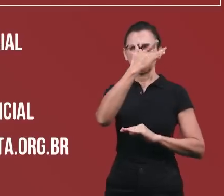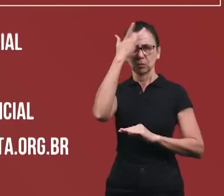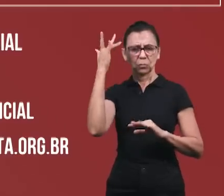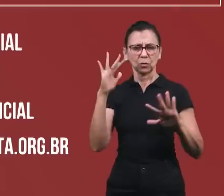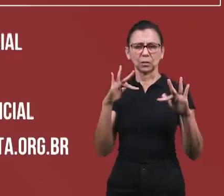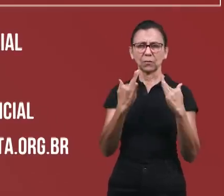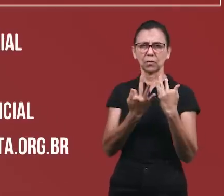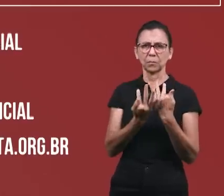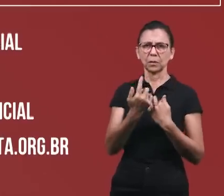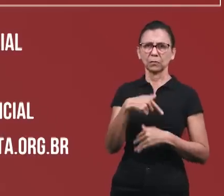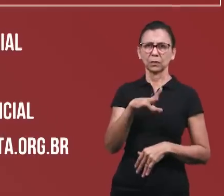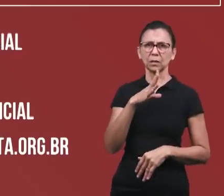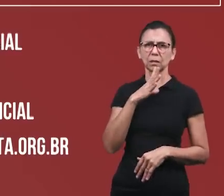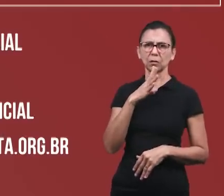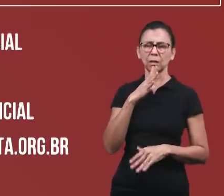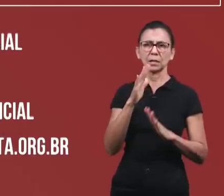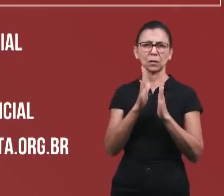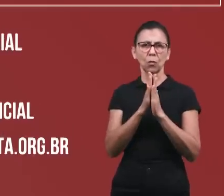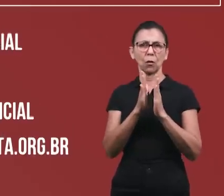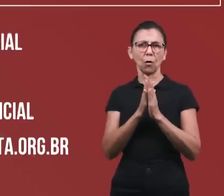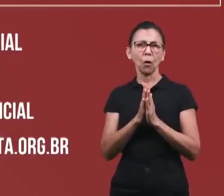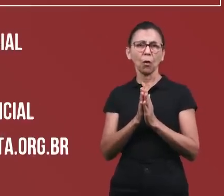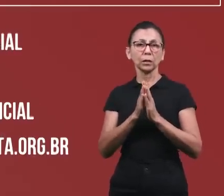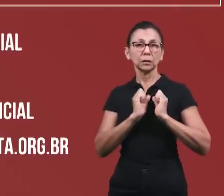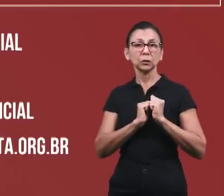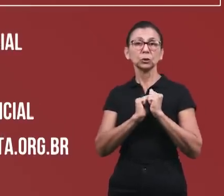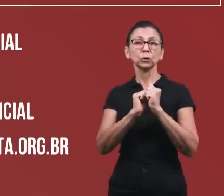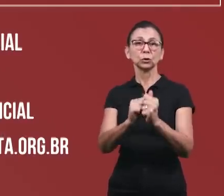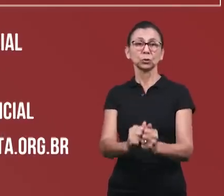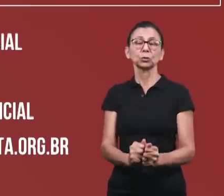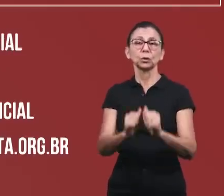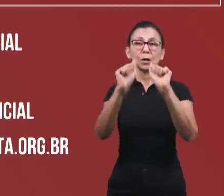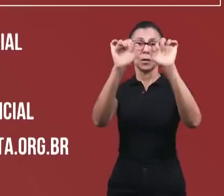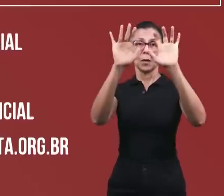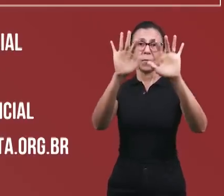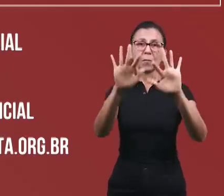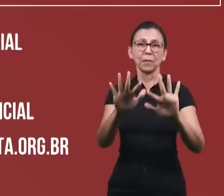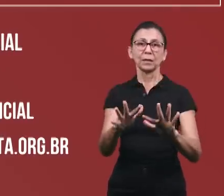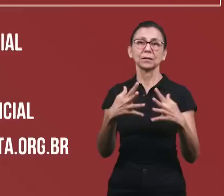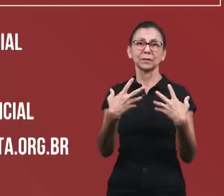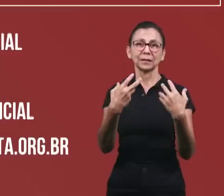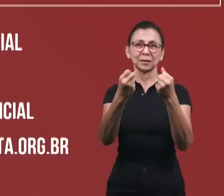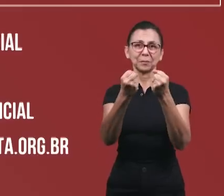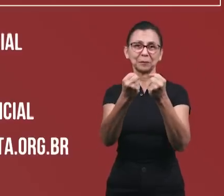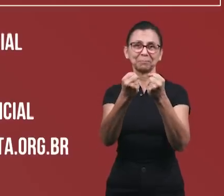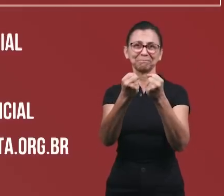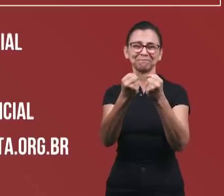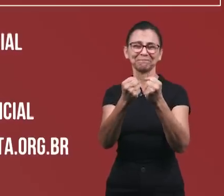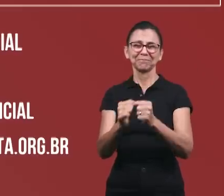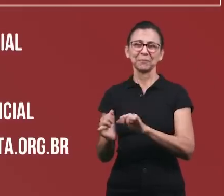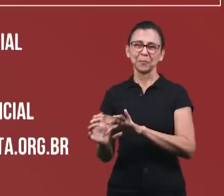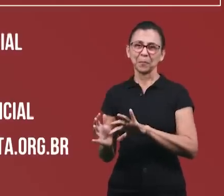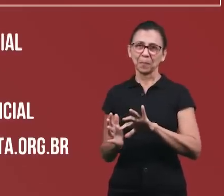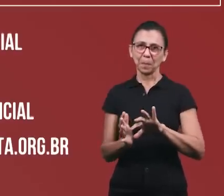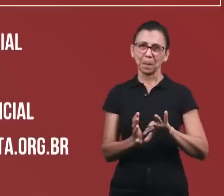vizinhos, parentes, pessoas por quem você está orando. E juntos receberemos uma grande bênção do